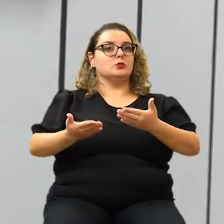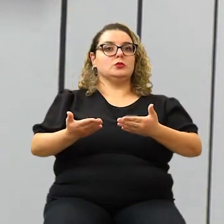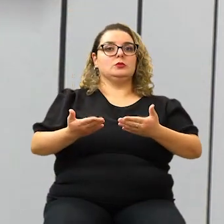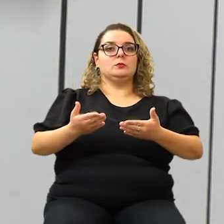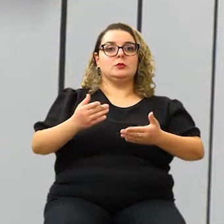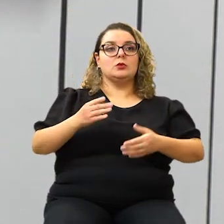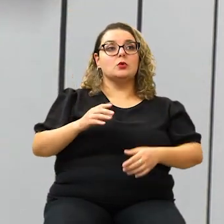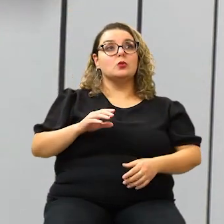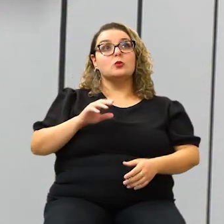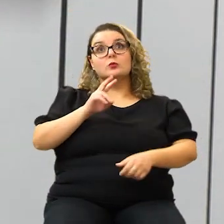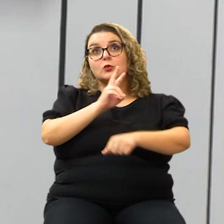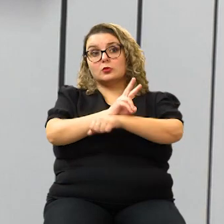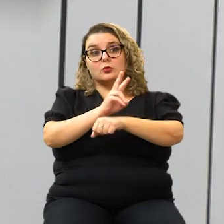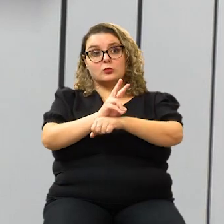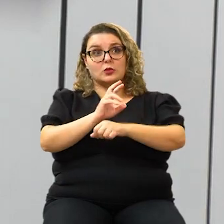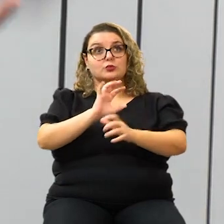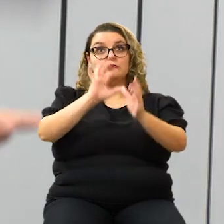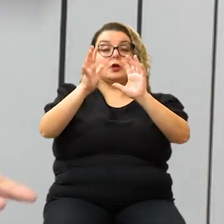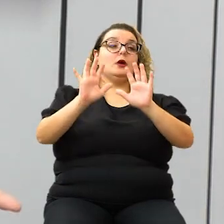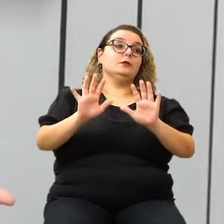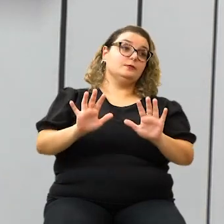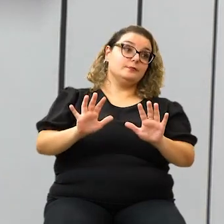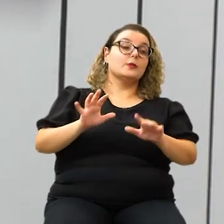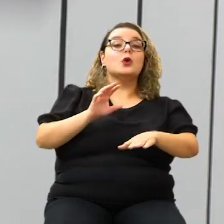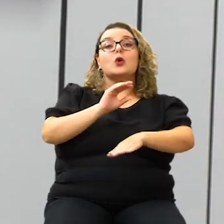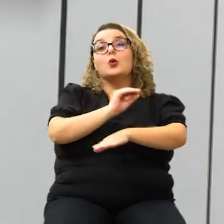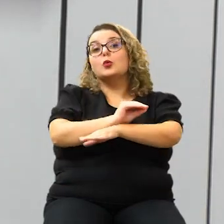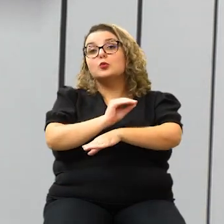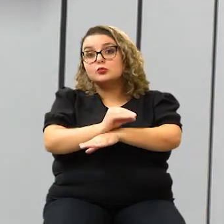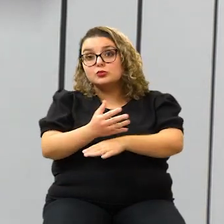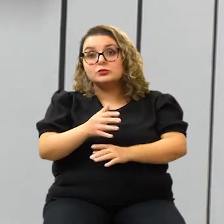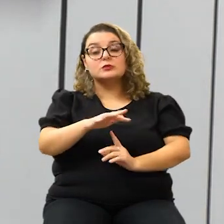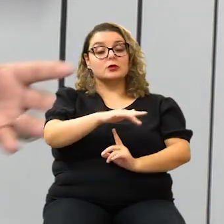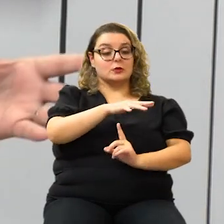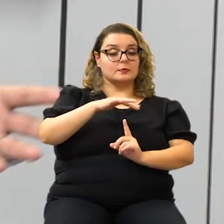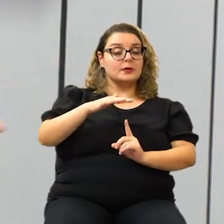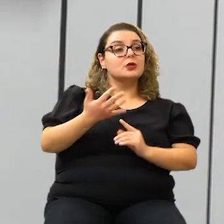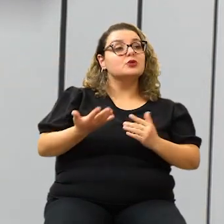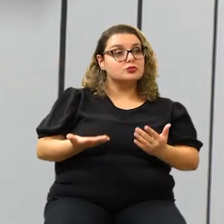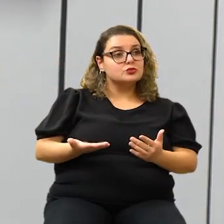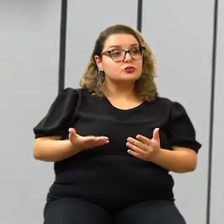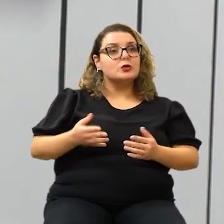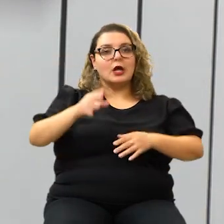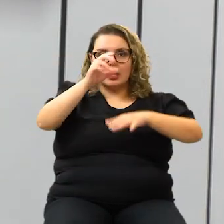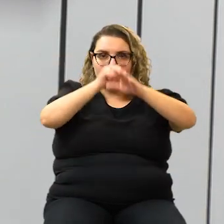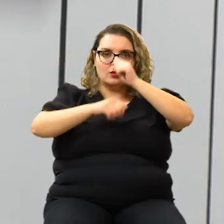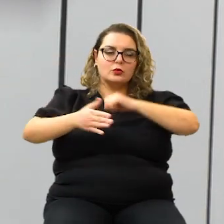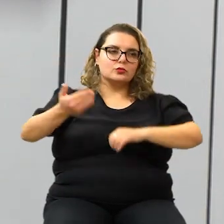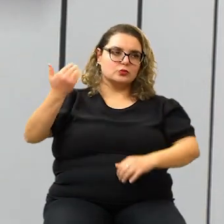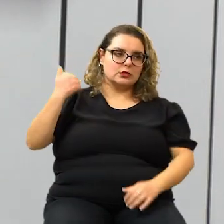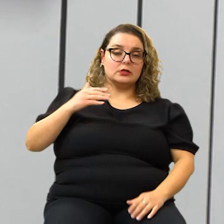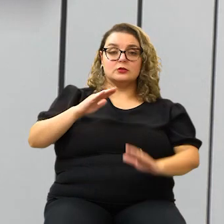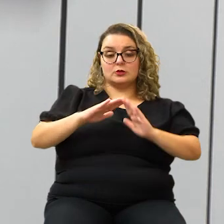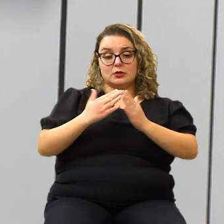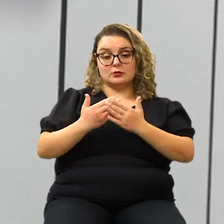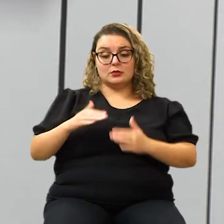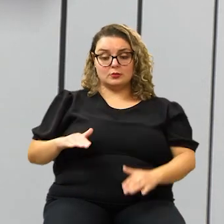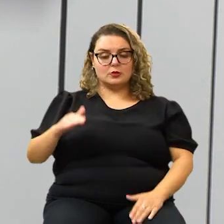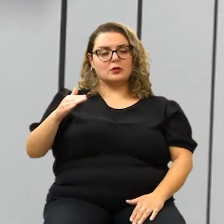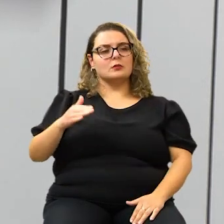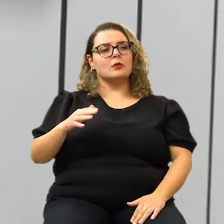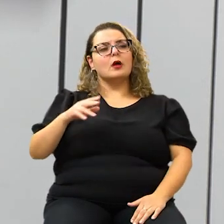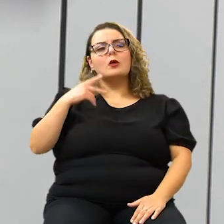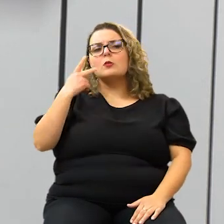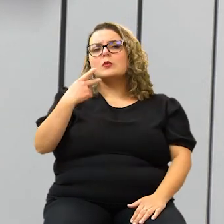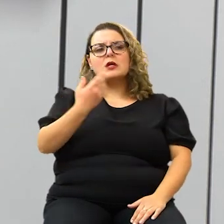do clima, aliás, cuidar do meio ambiente, né, cuidar do meio ambiente. Isso a gente vem aprendendo desde a escola, né? Mas e as